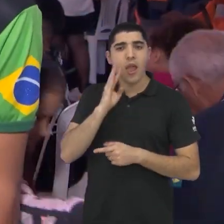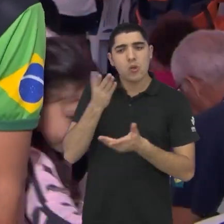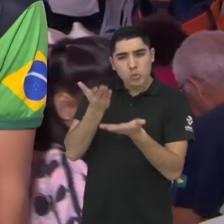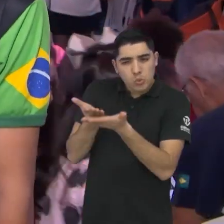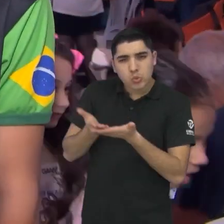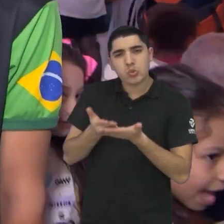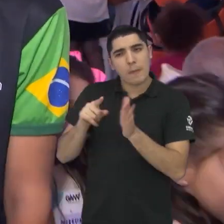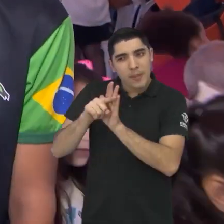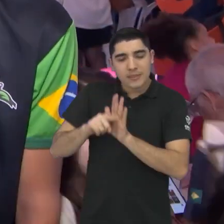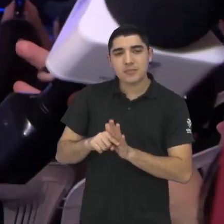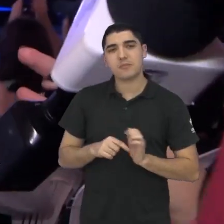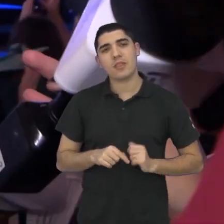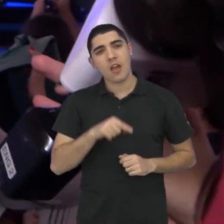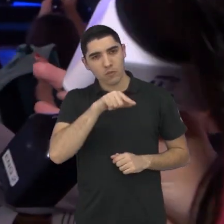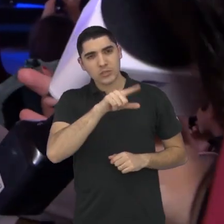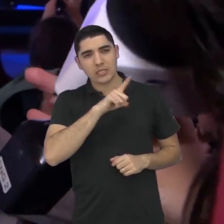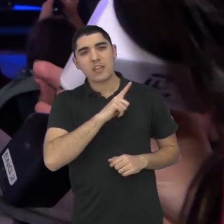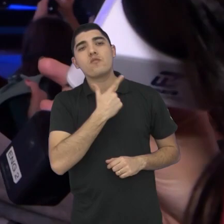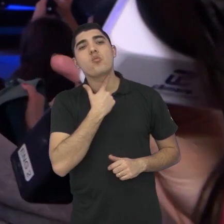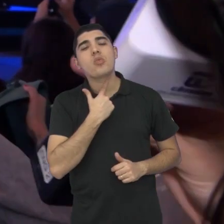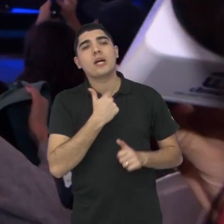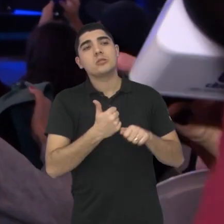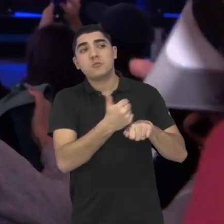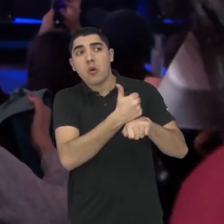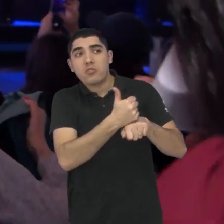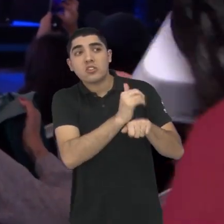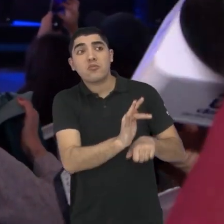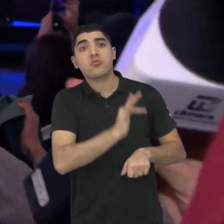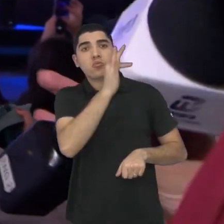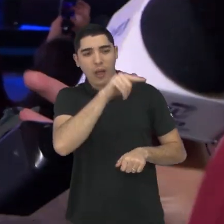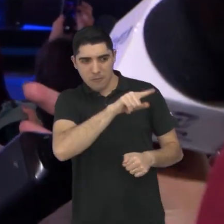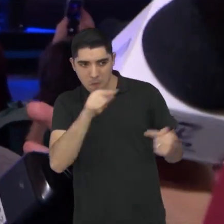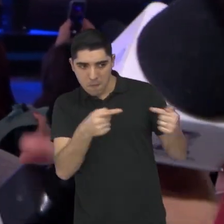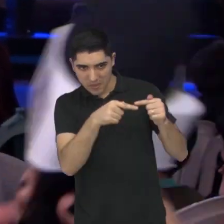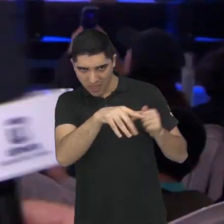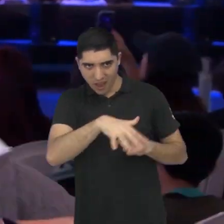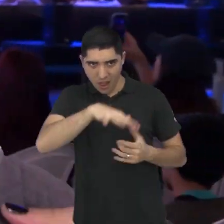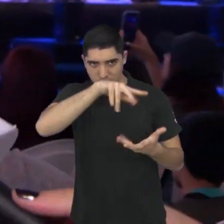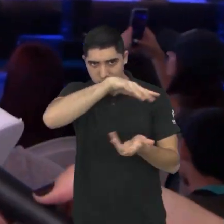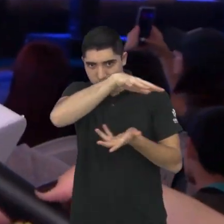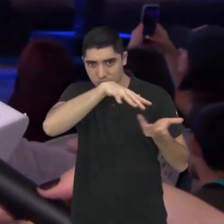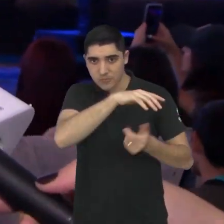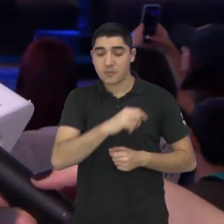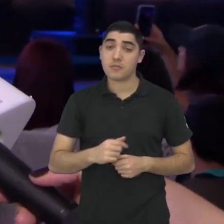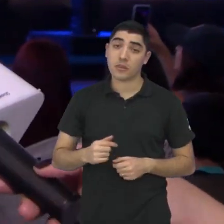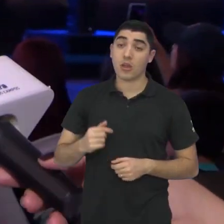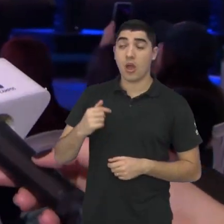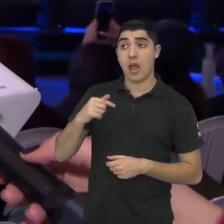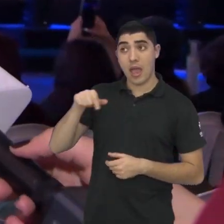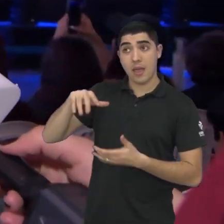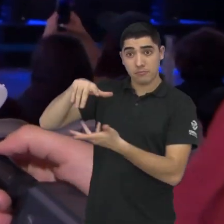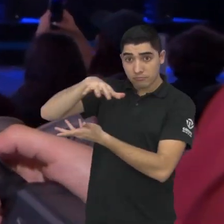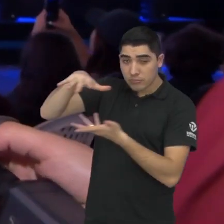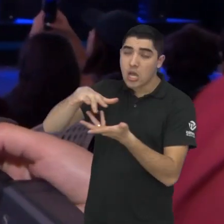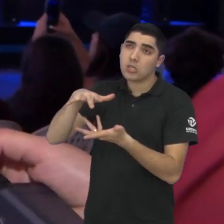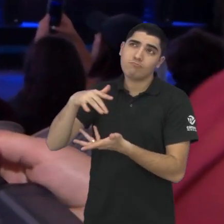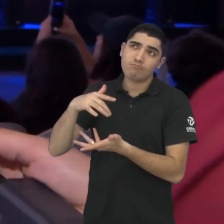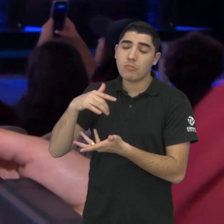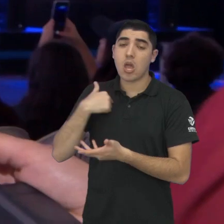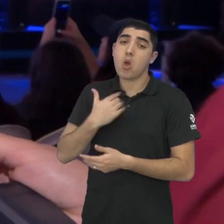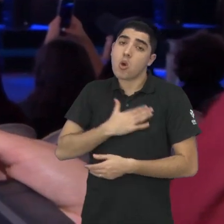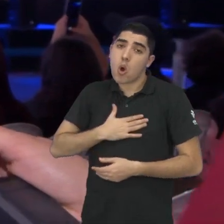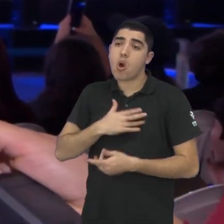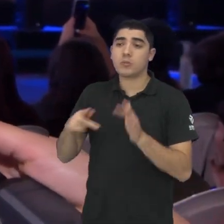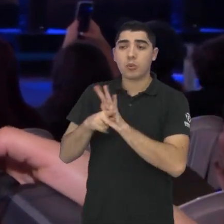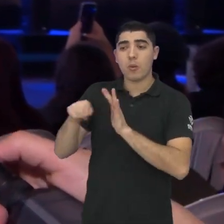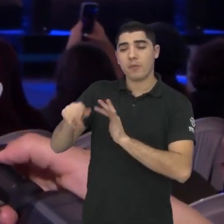estudar outros lugares que não a Terra. Você já tem uma profissão em mente? É algo relacionado a essa área? Relacionado a essa área, eu acredito que